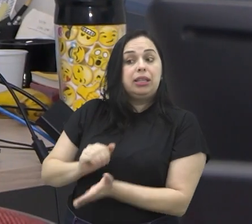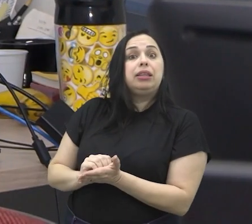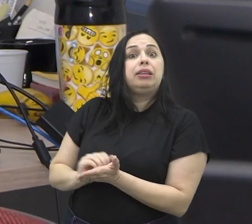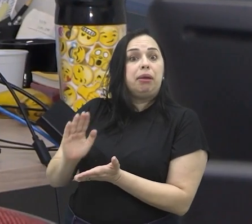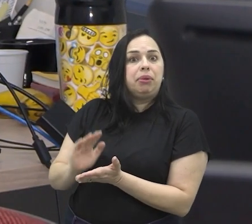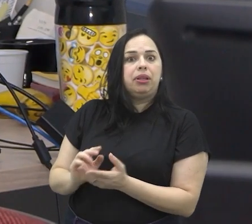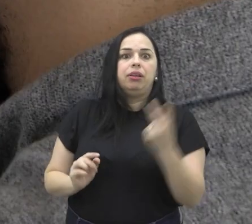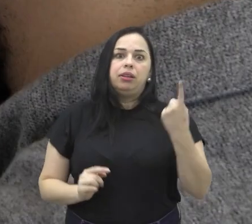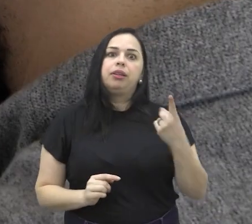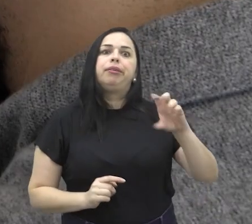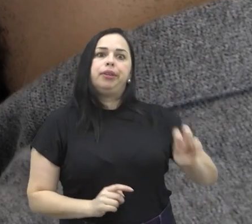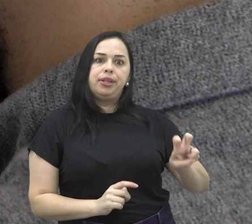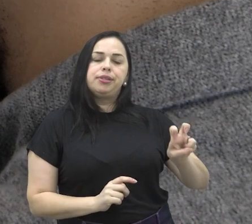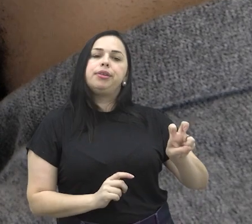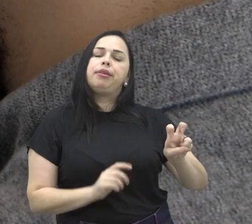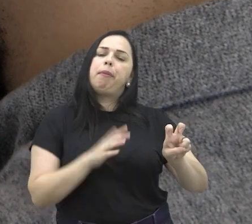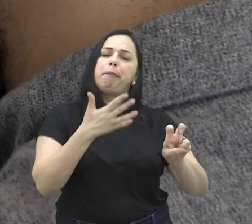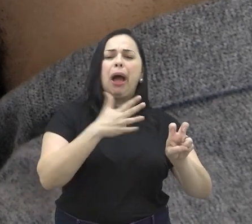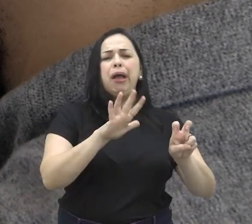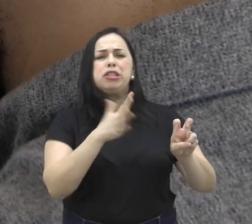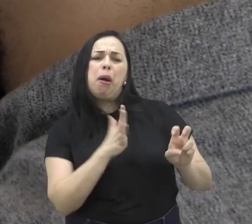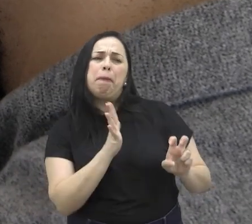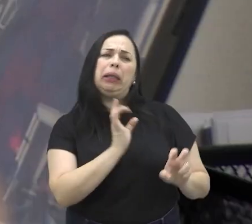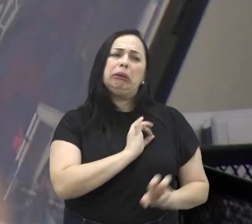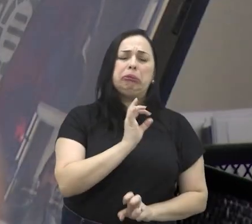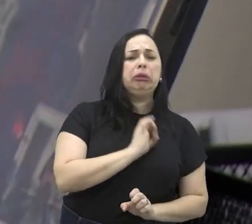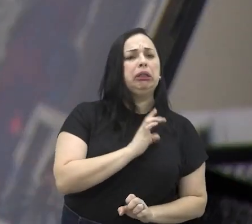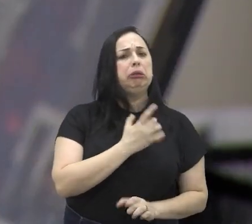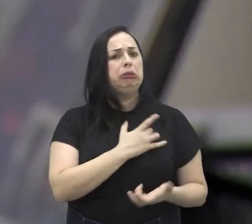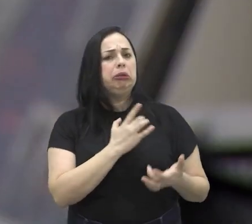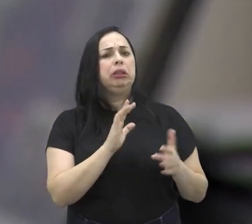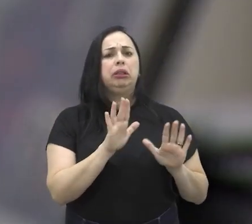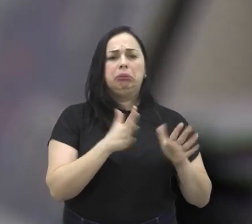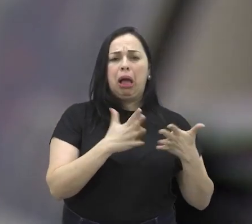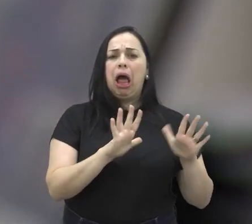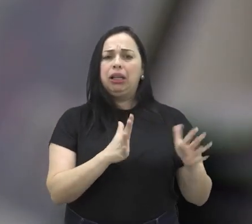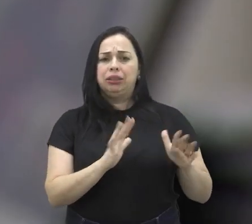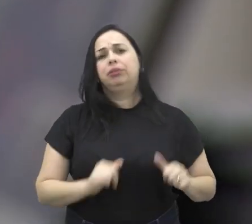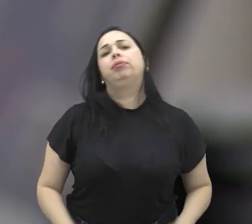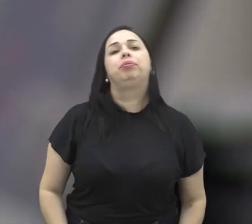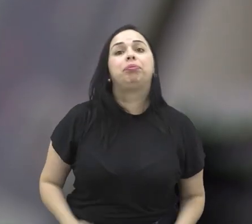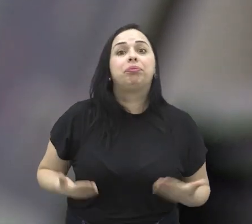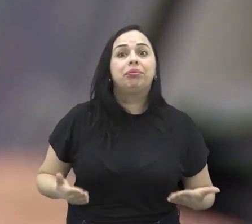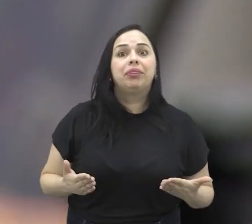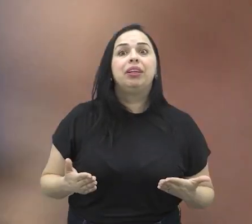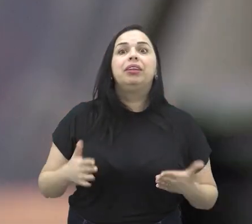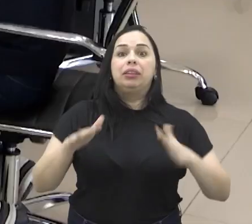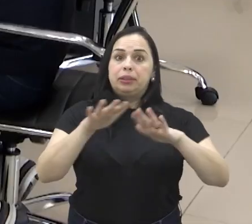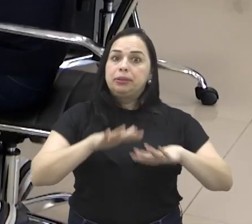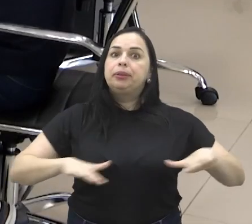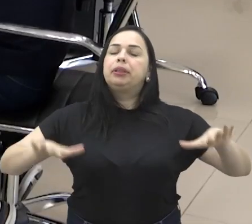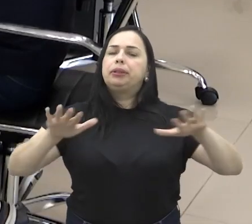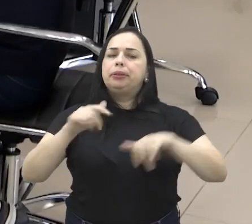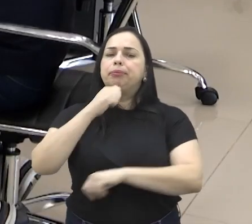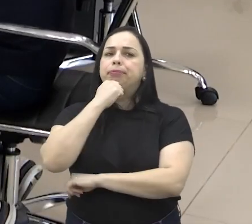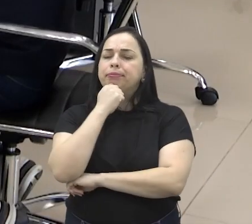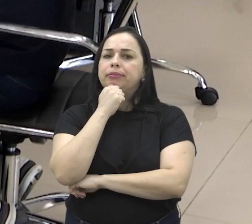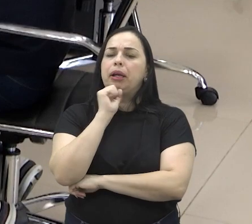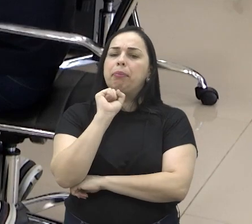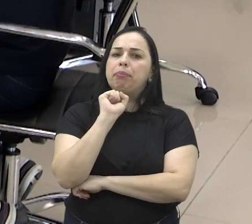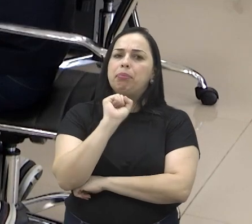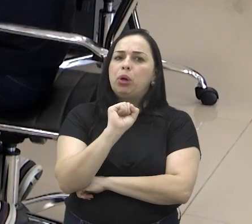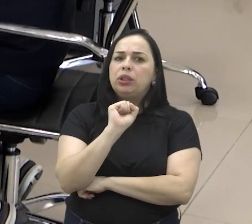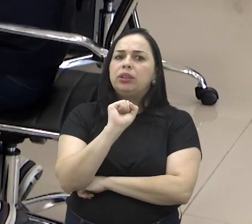serem demitidas. Outras 15% classificam esse receio do desligamento como moderado, um cenário que pode